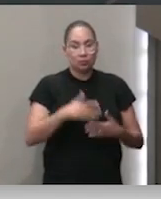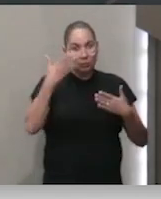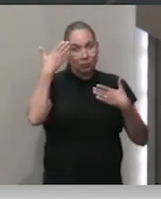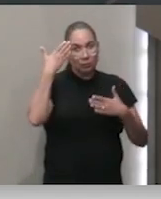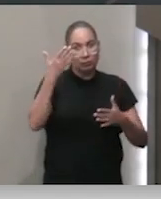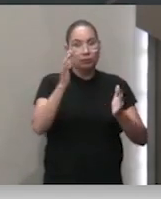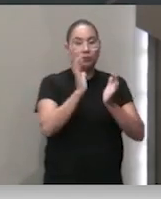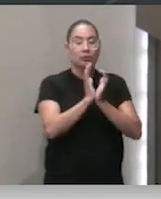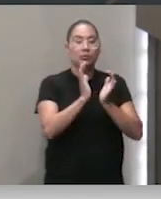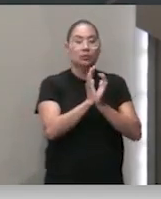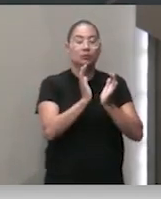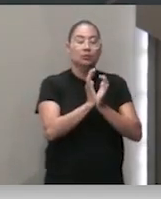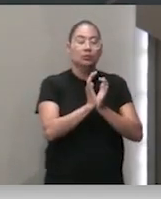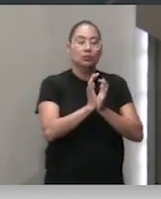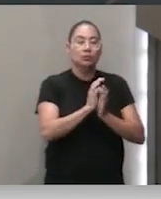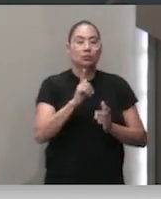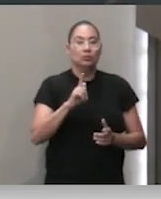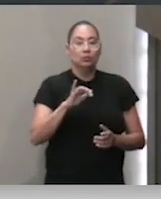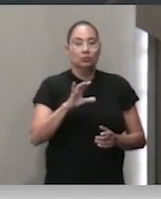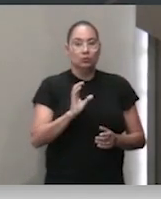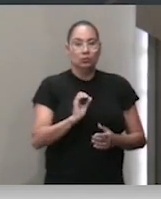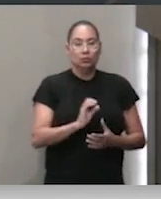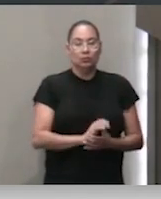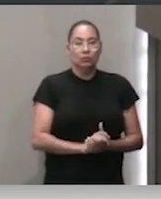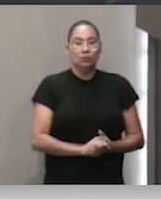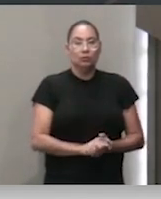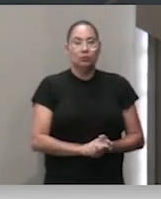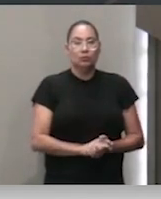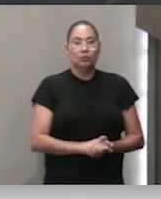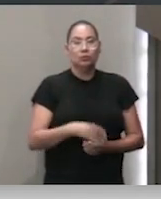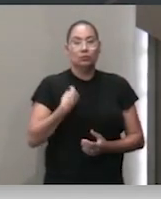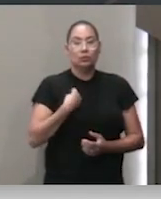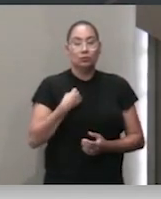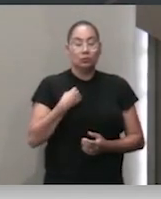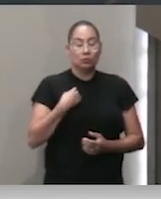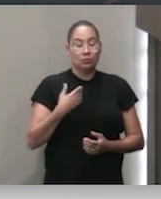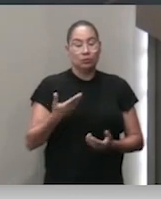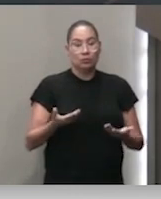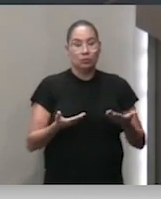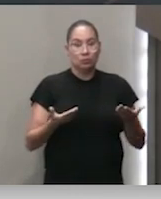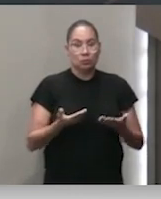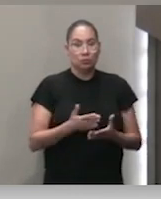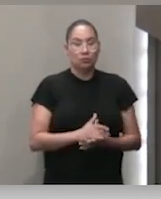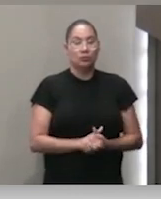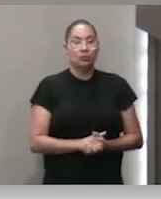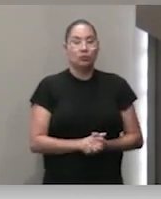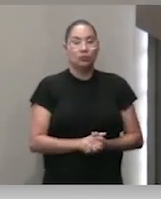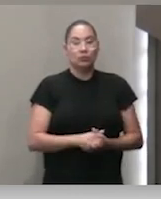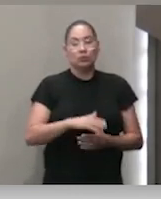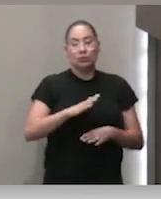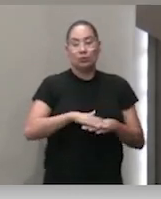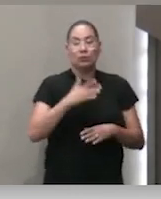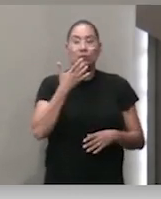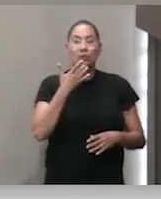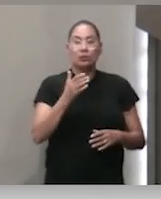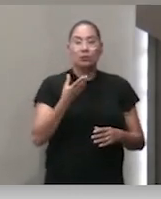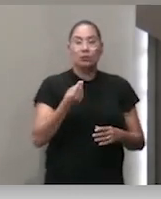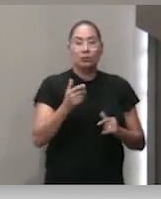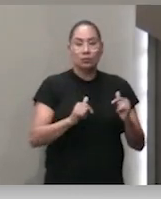Obrigado, meu colega Gil Krug. Nós estamos aí, né, mais uma tarde de muito